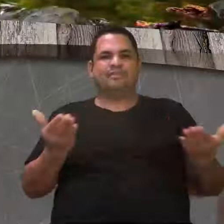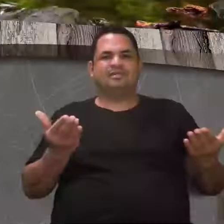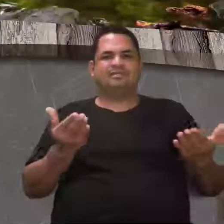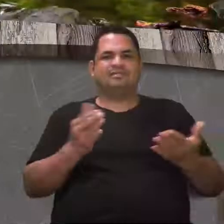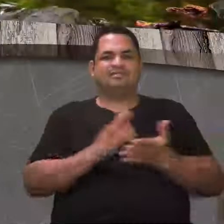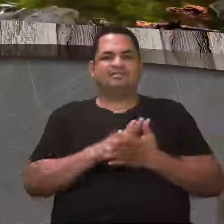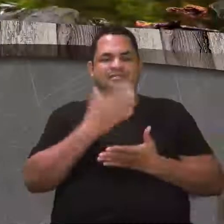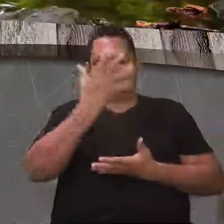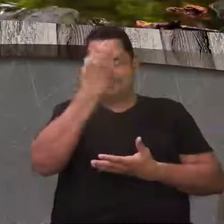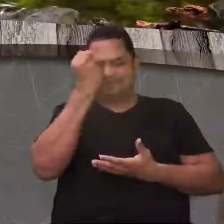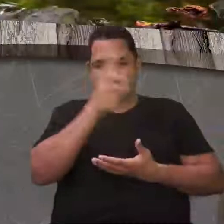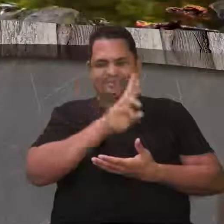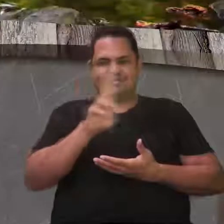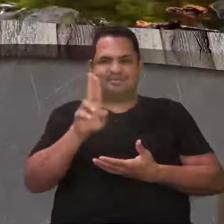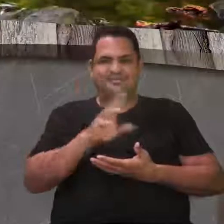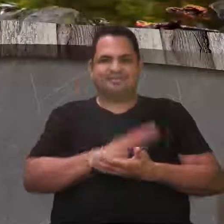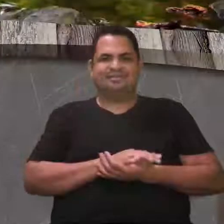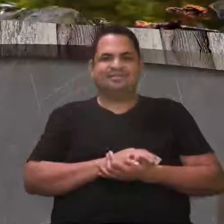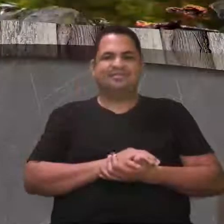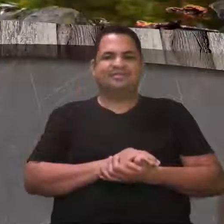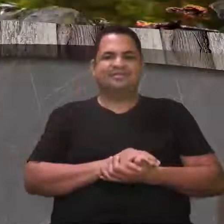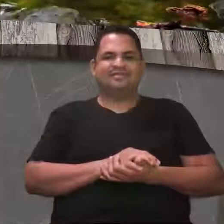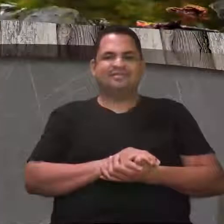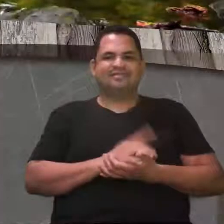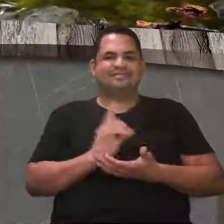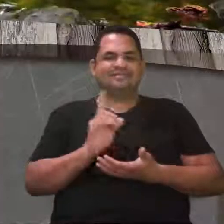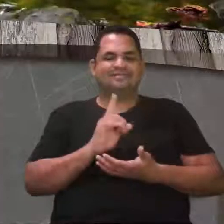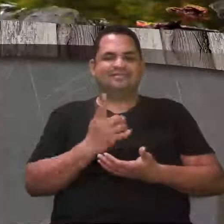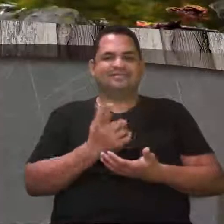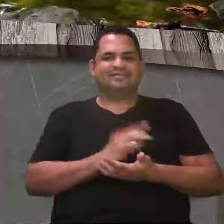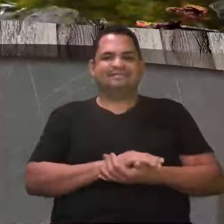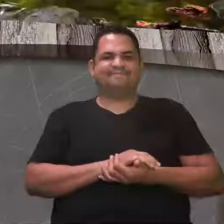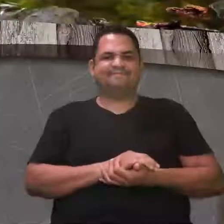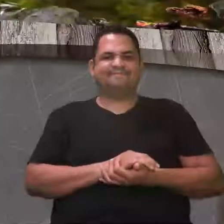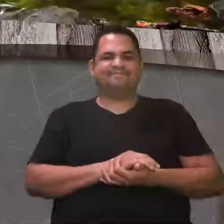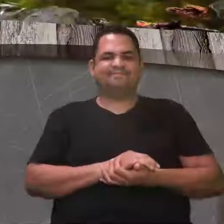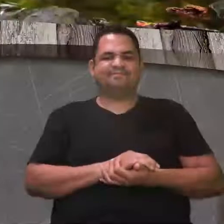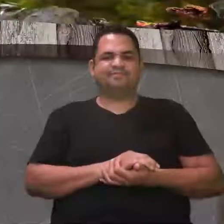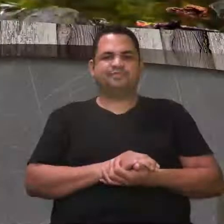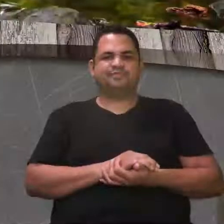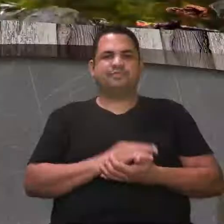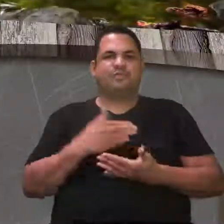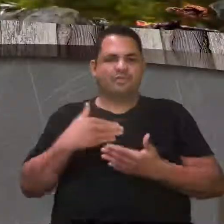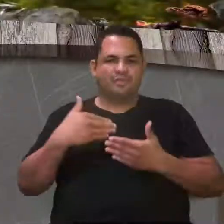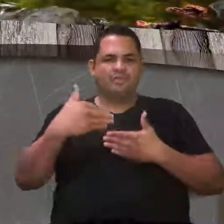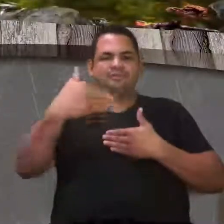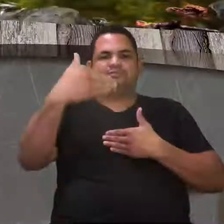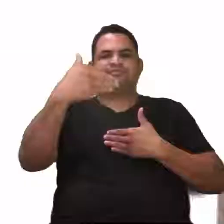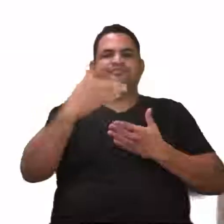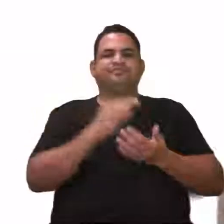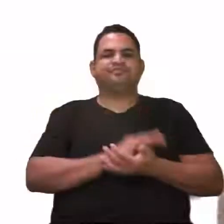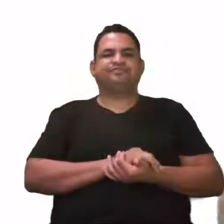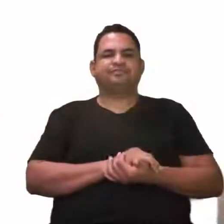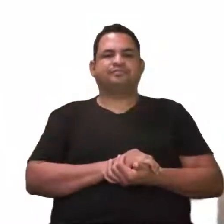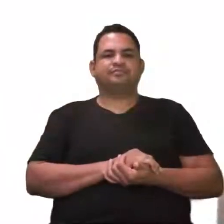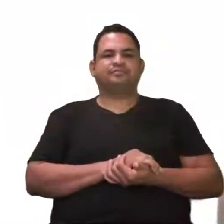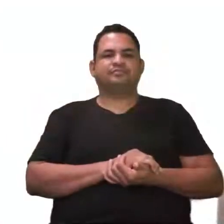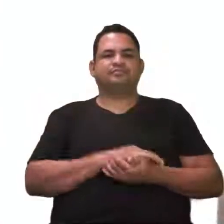o, enfim. O cara é o top, né? Era, né? Que agora não está mais concorrendo, mas tudo bem. Vamos seguindo? Olha